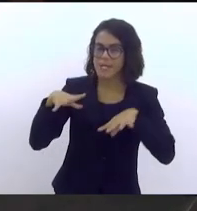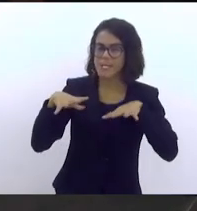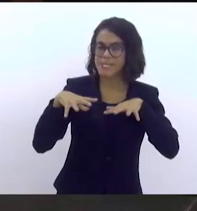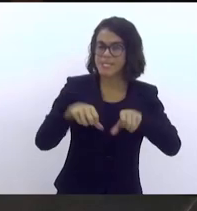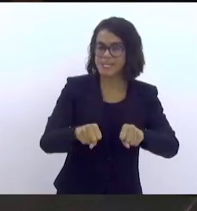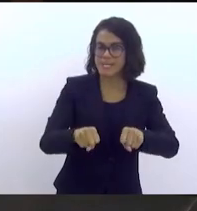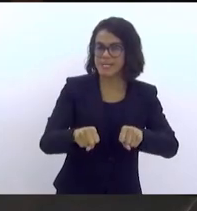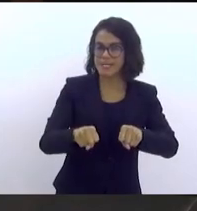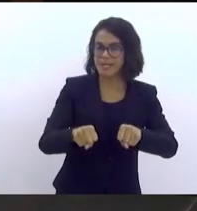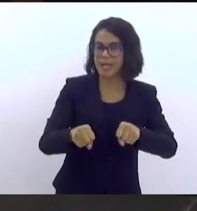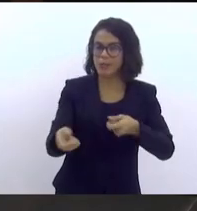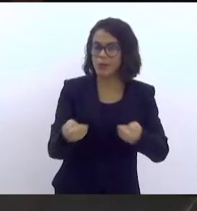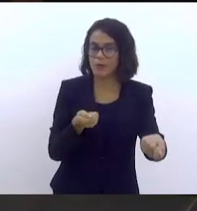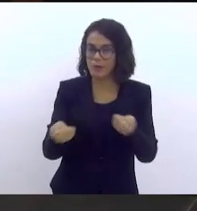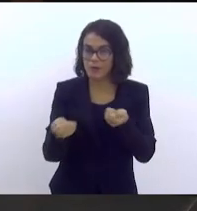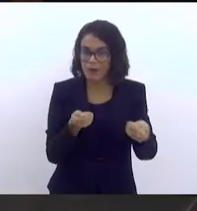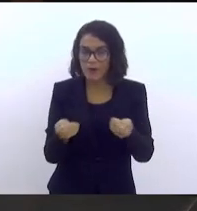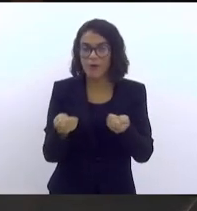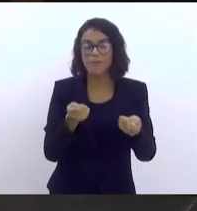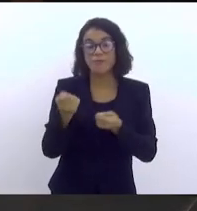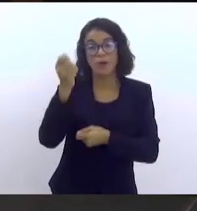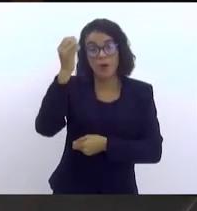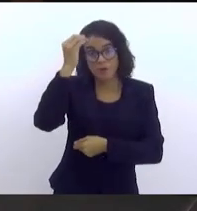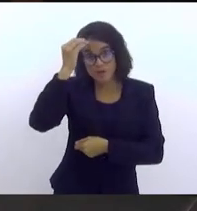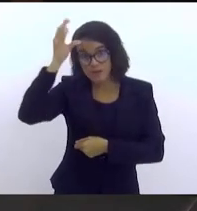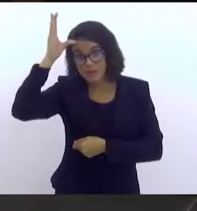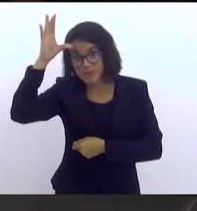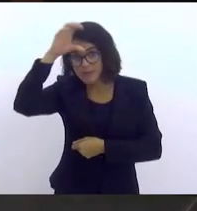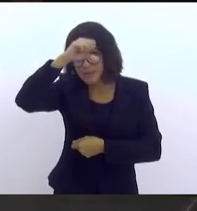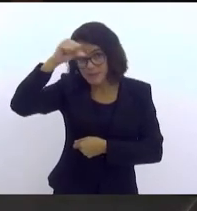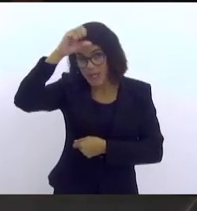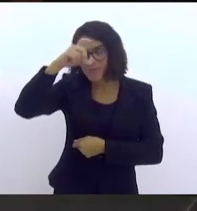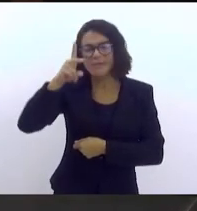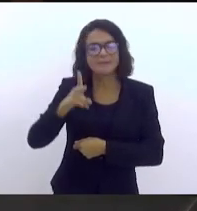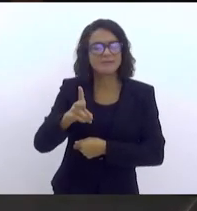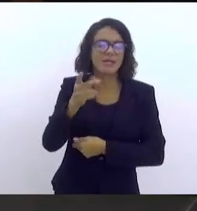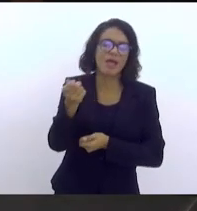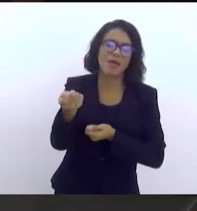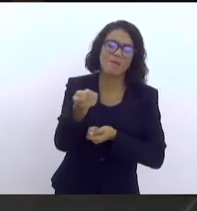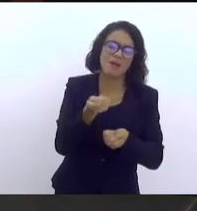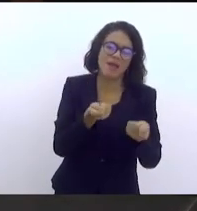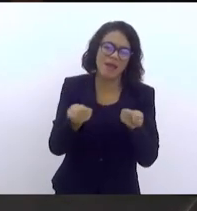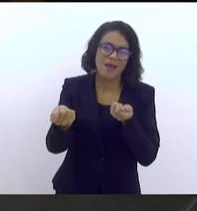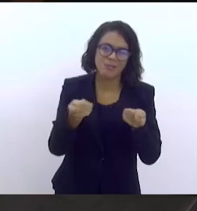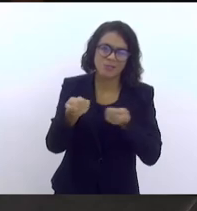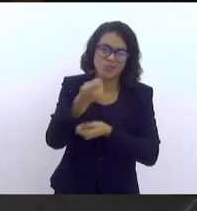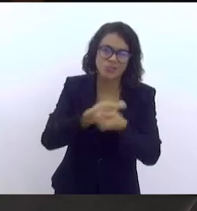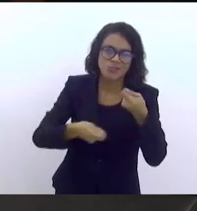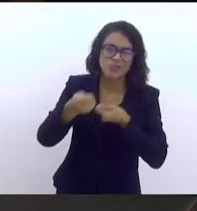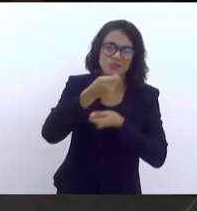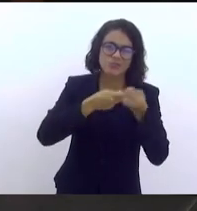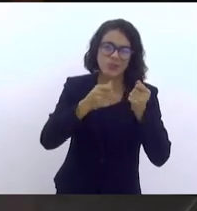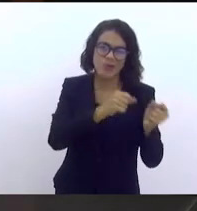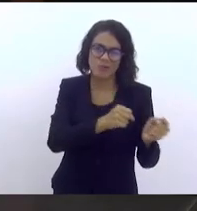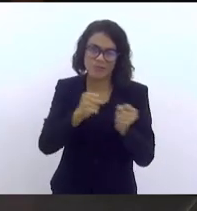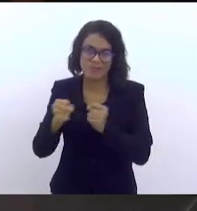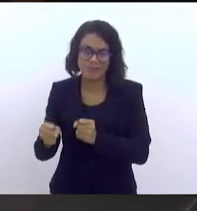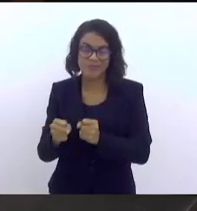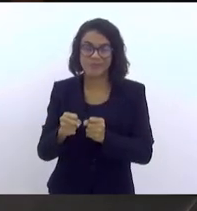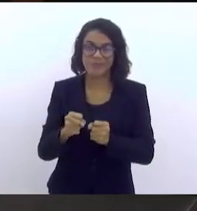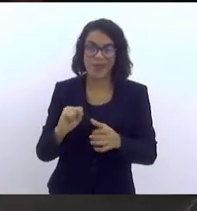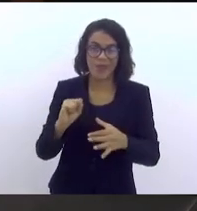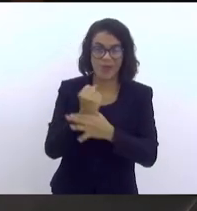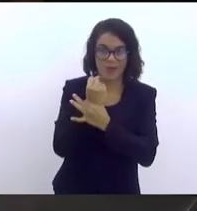e de controle o Saber sempre se articulou ao poder ao domínio essa história